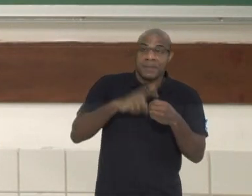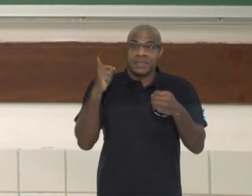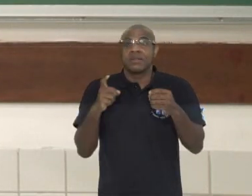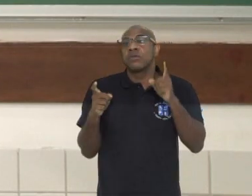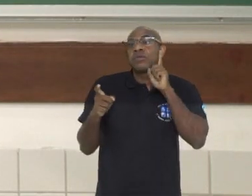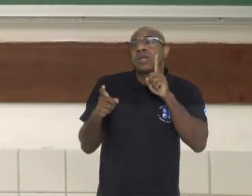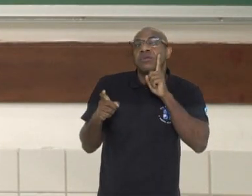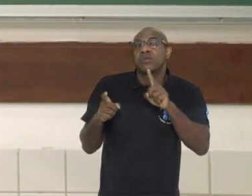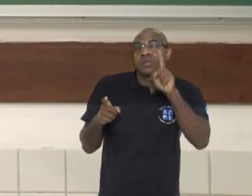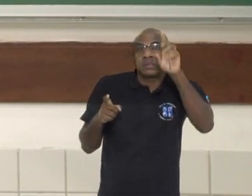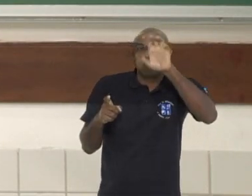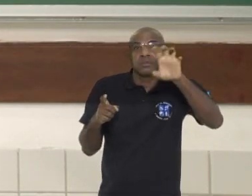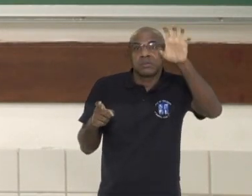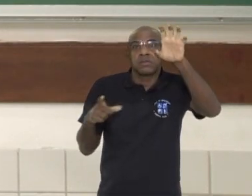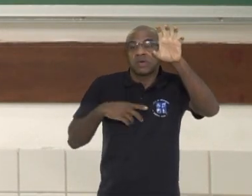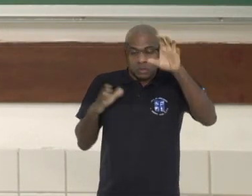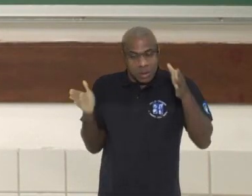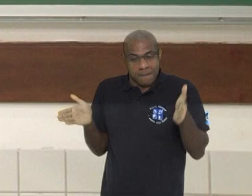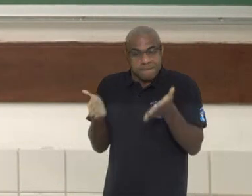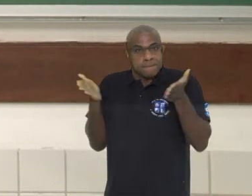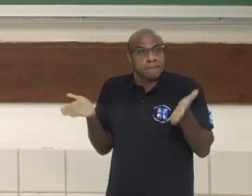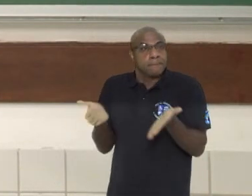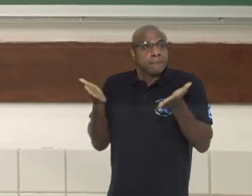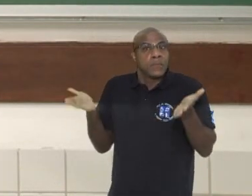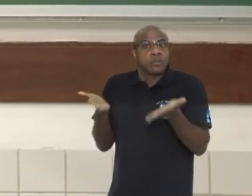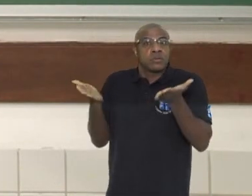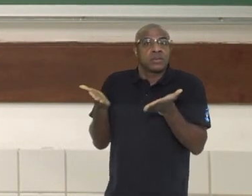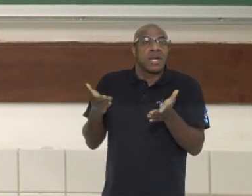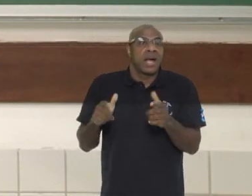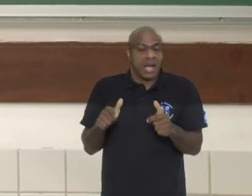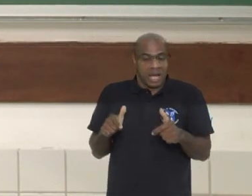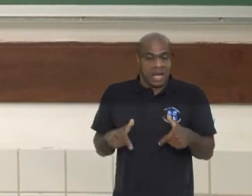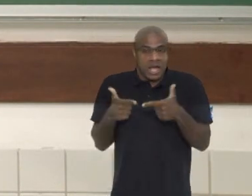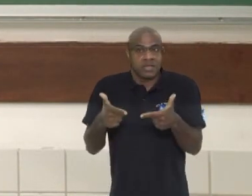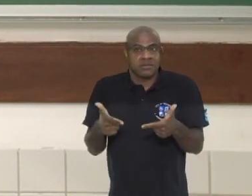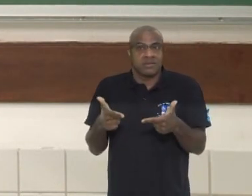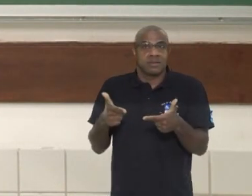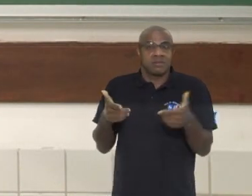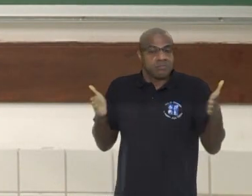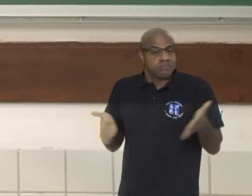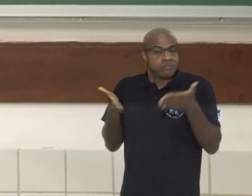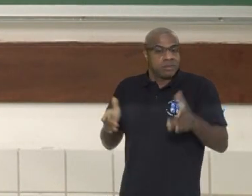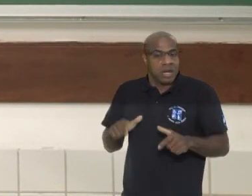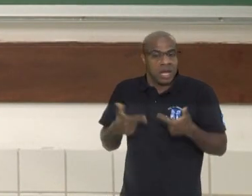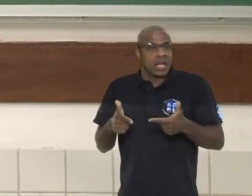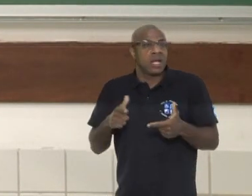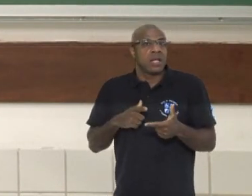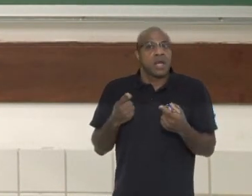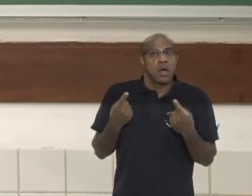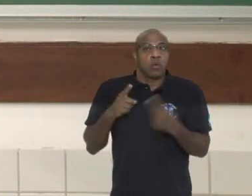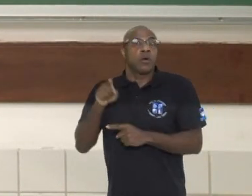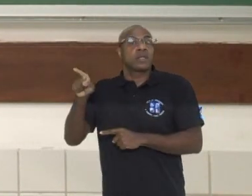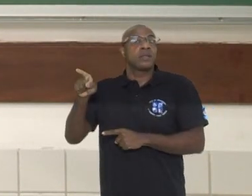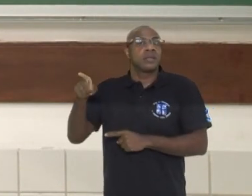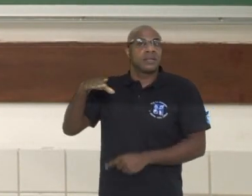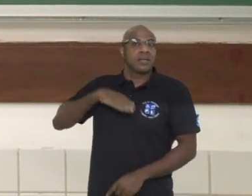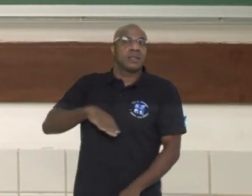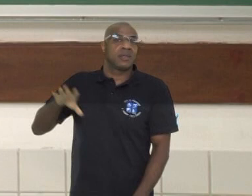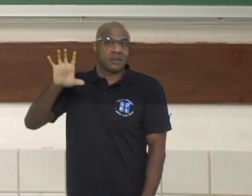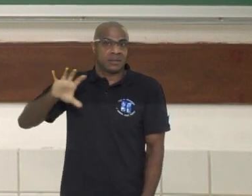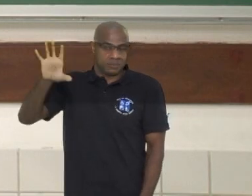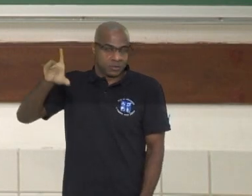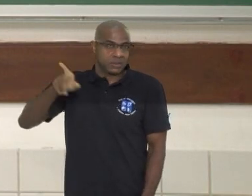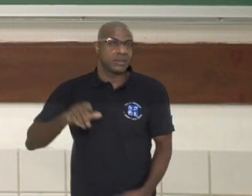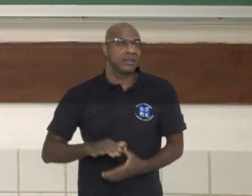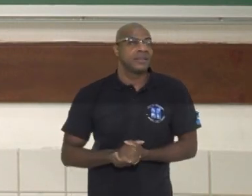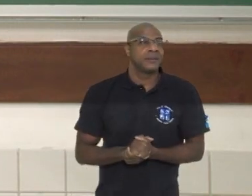aqui, vão motivar esses colonos a reagirem contra o poder absolutista, o poder da metrópole. Vamos em